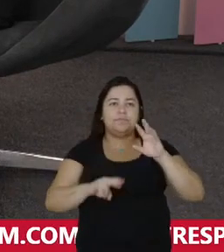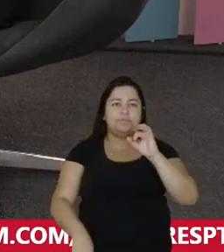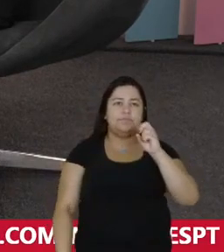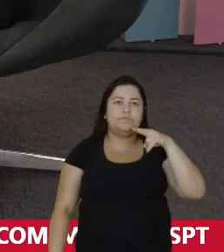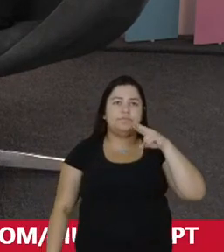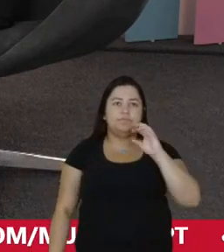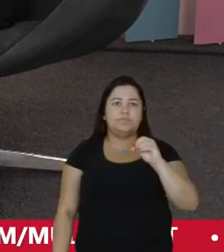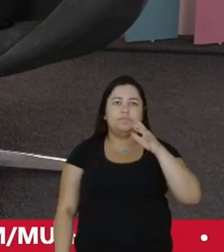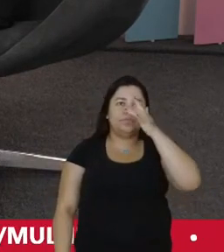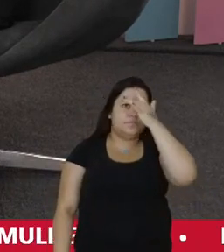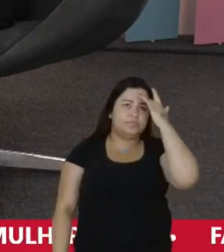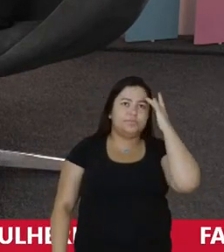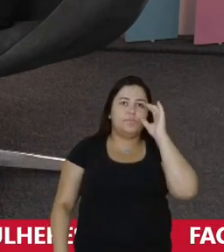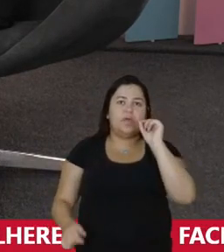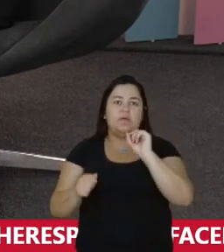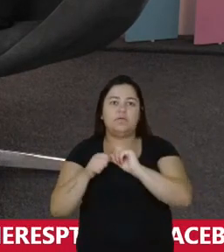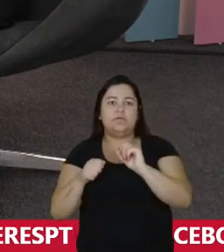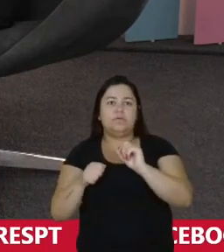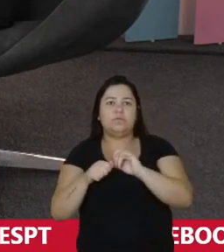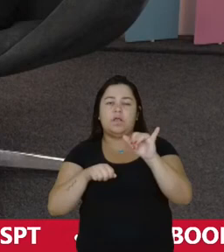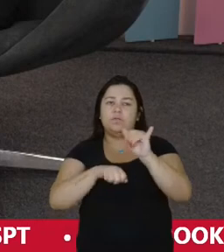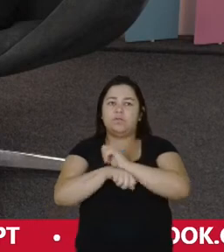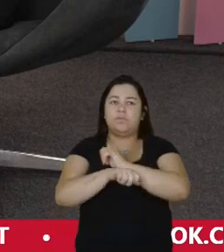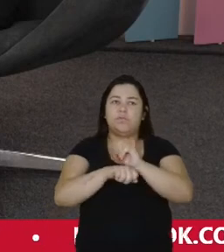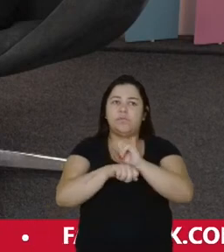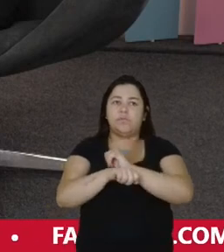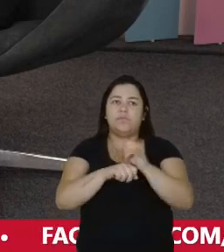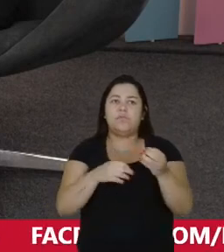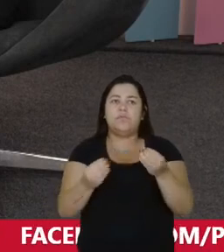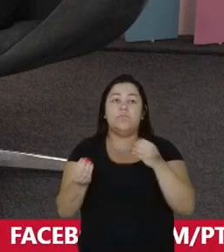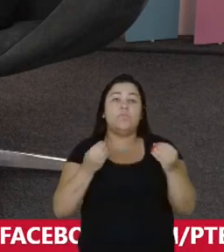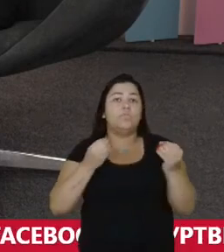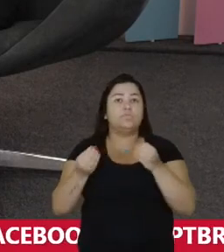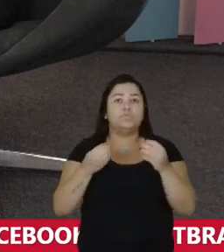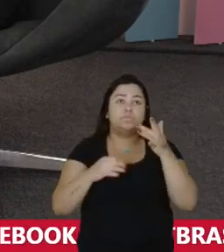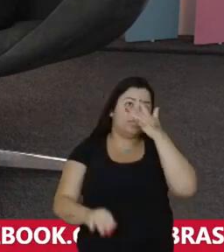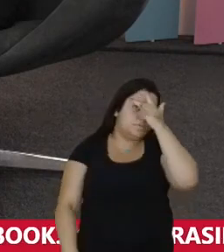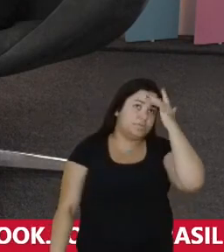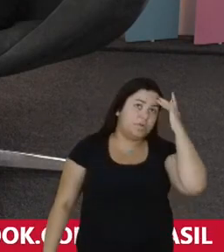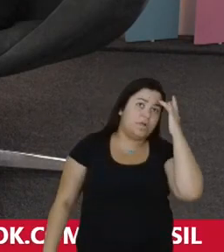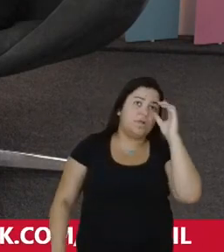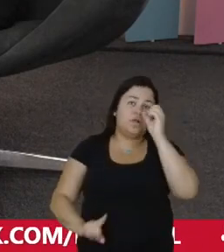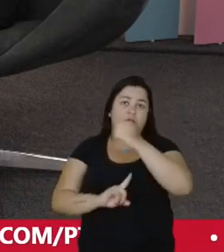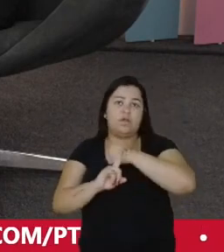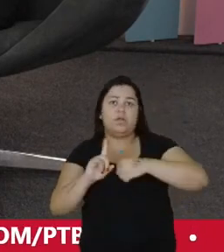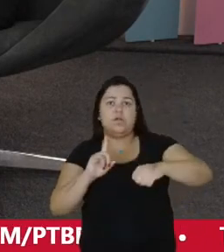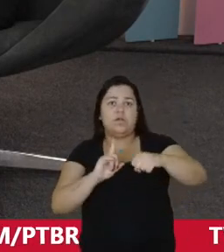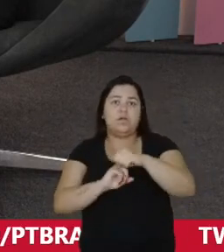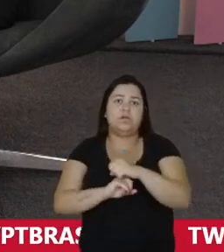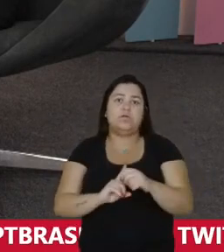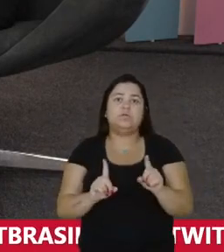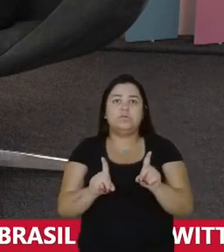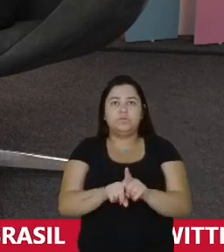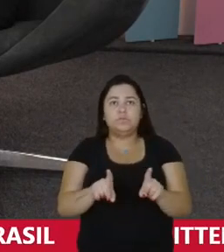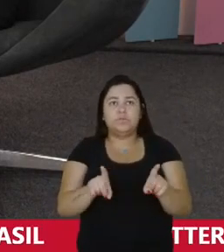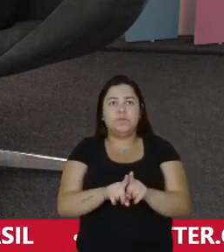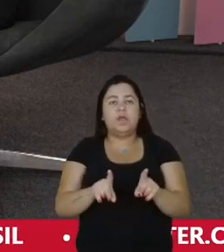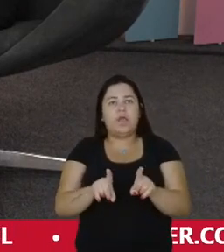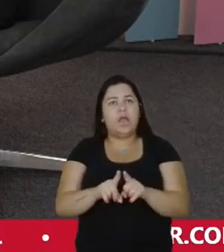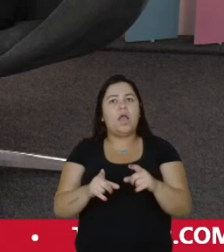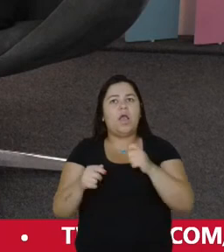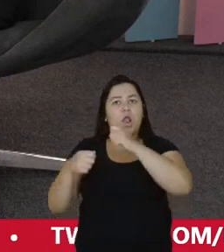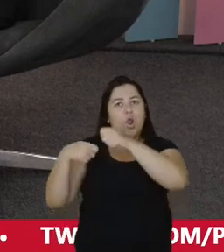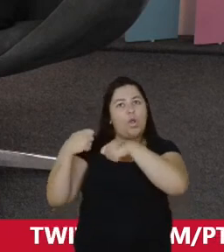a gente está falando de uma visão estratégica de como a gente quer que a sociedade, as relações e a economia